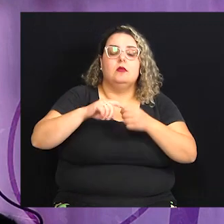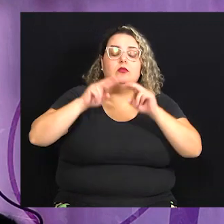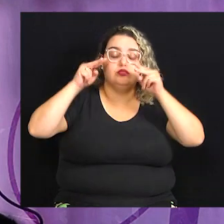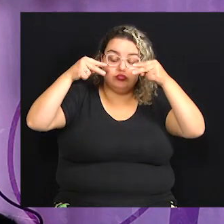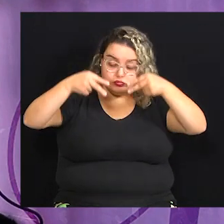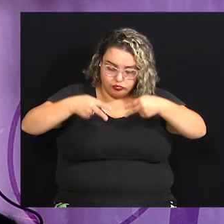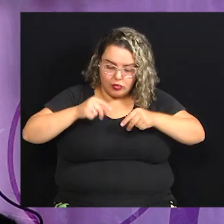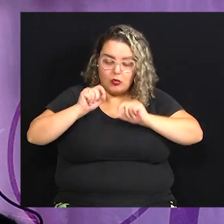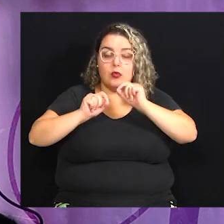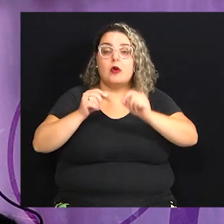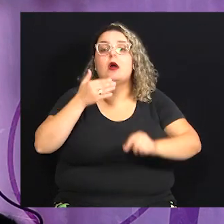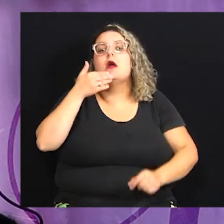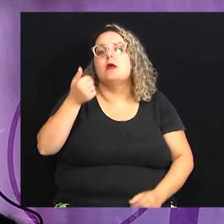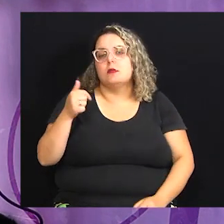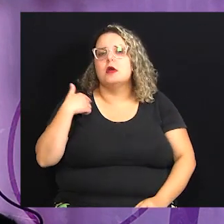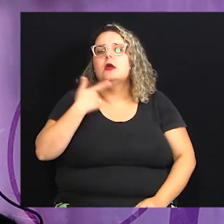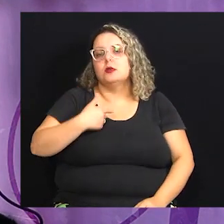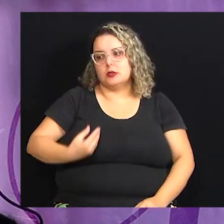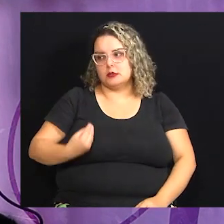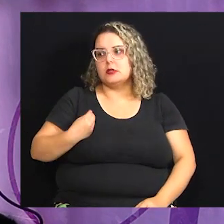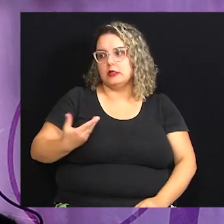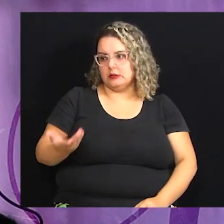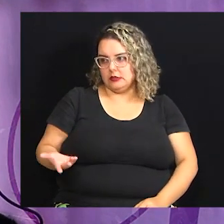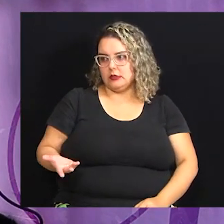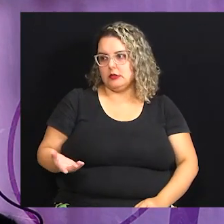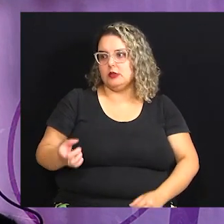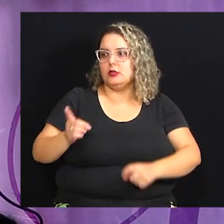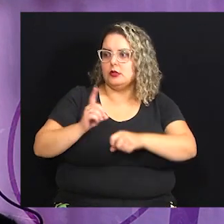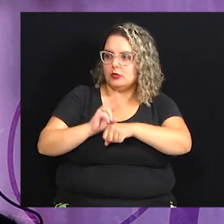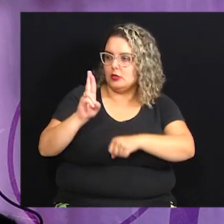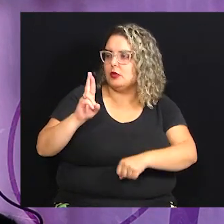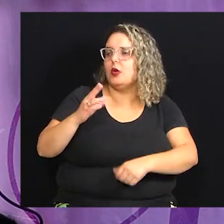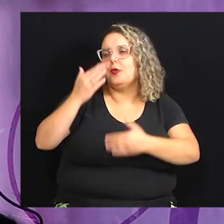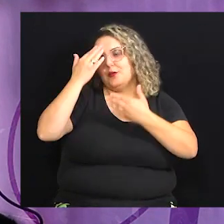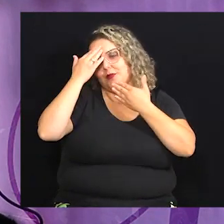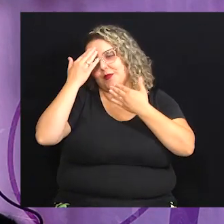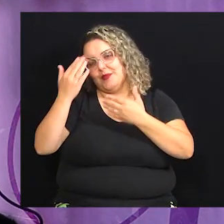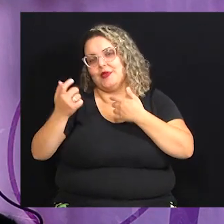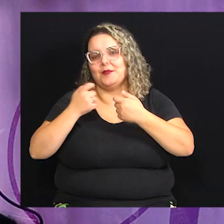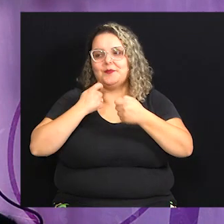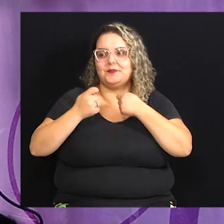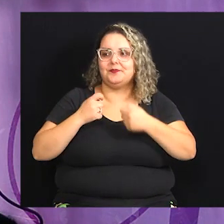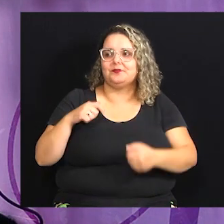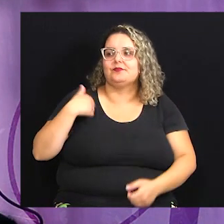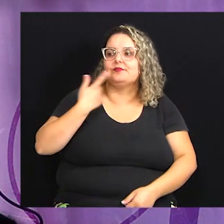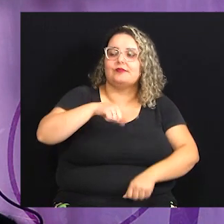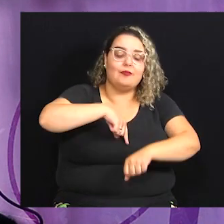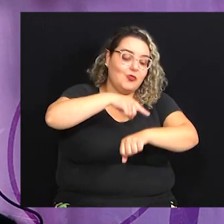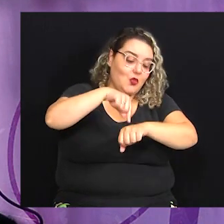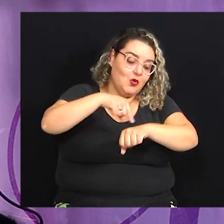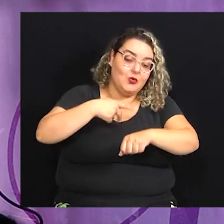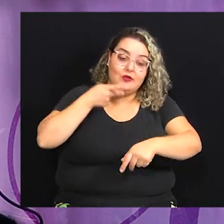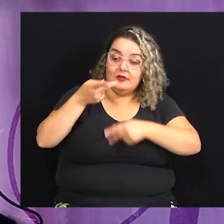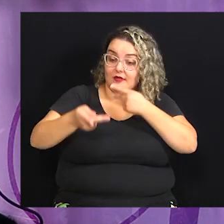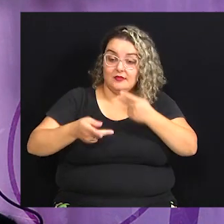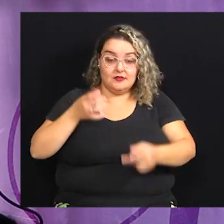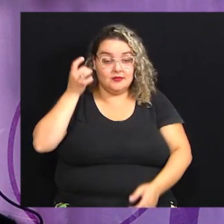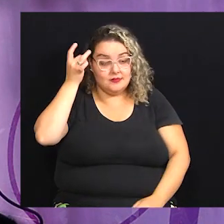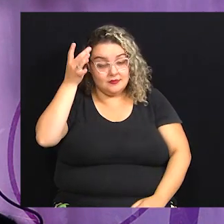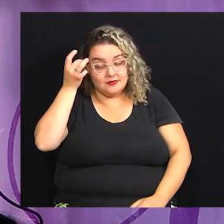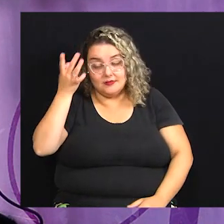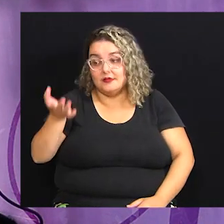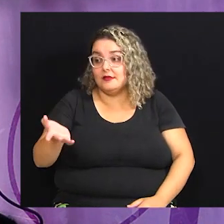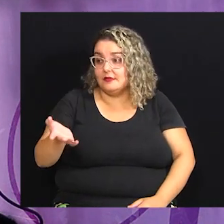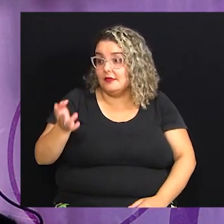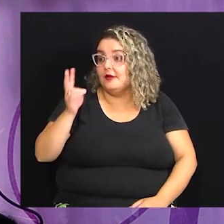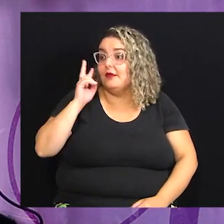voltar para a gente, ver o que dá para melhorar também na nossa vida, né? Doutor, muito obrigada pela sua entrevista. A gente passaria o dia inteiro falando de dor de